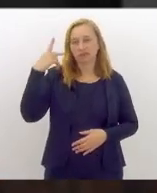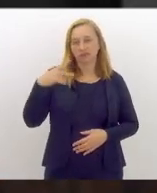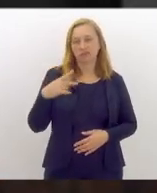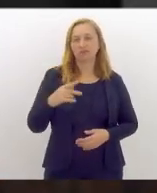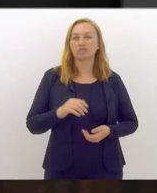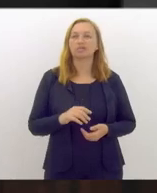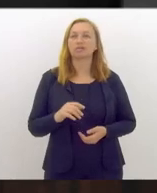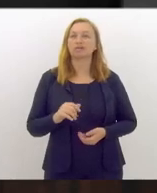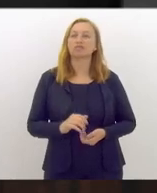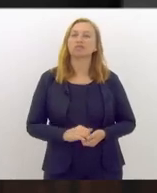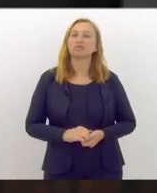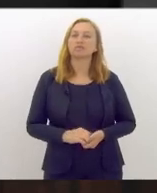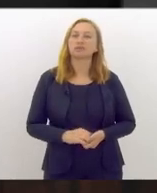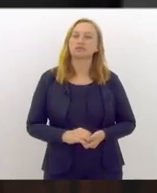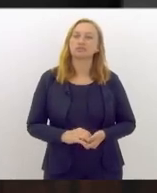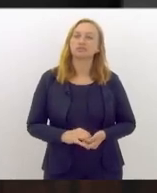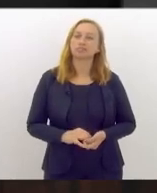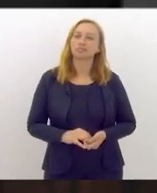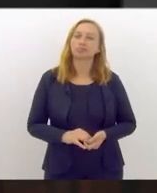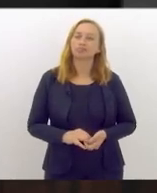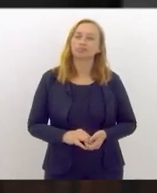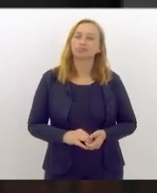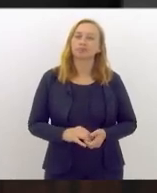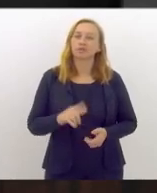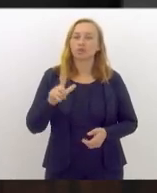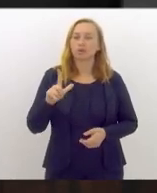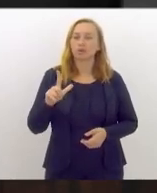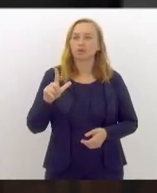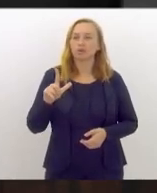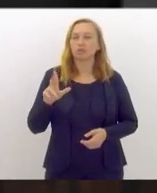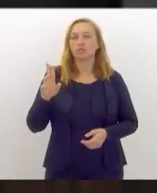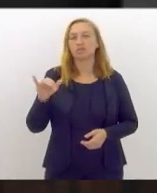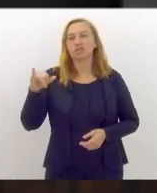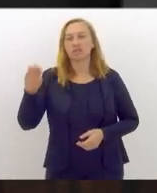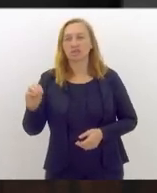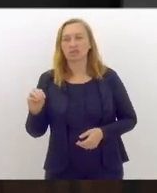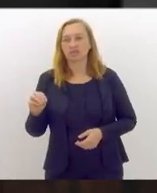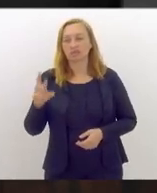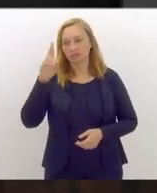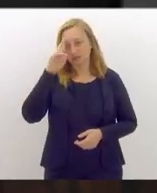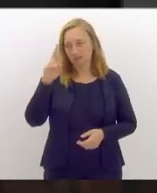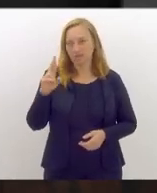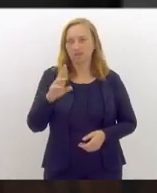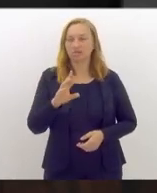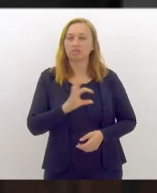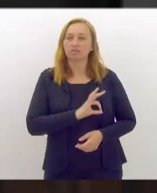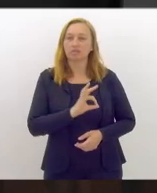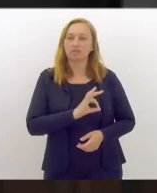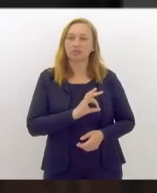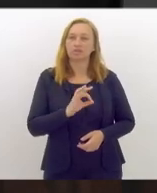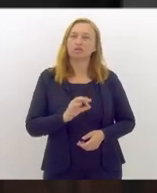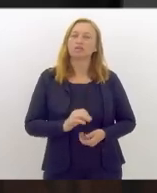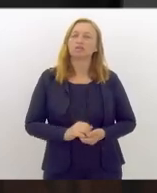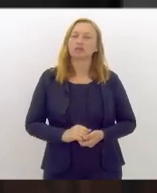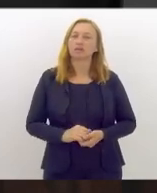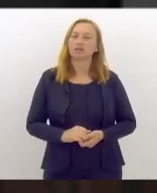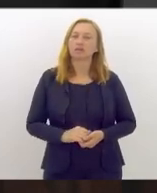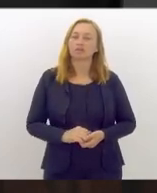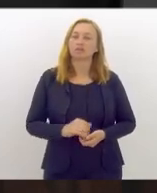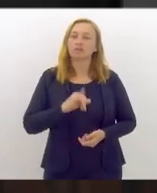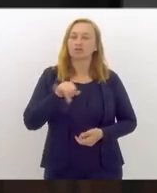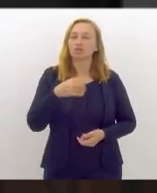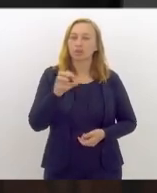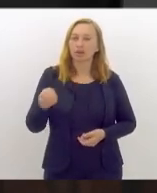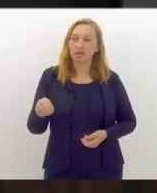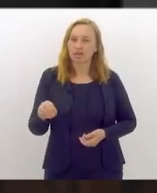Quatis Luciano Pedro Barbosa Tenente Coronel do vigésimo sétimo batalhão o Joaquim